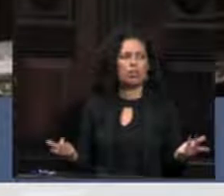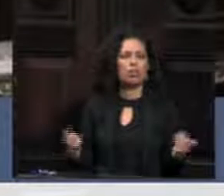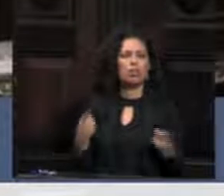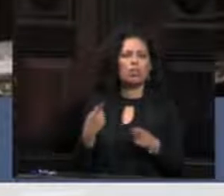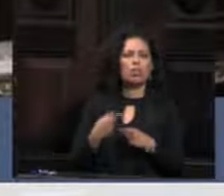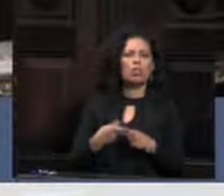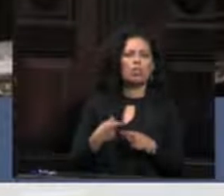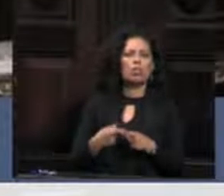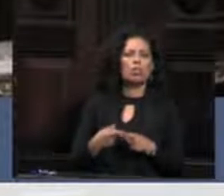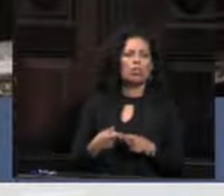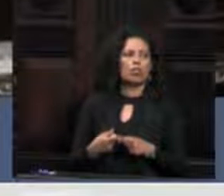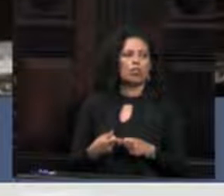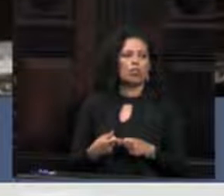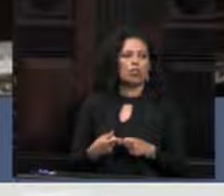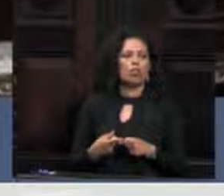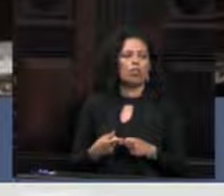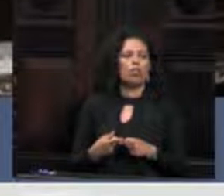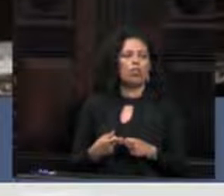porque,